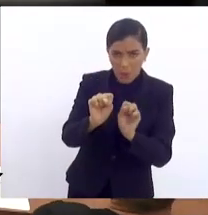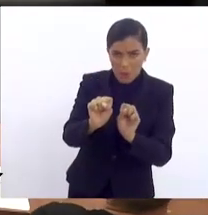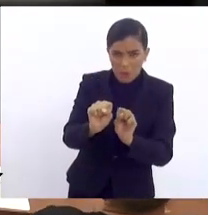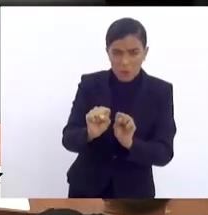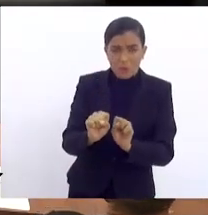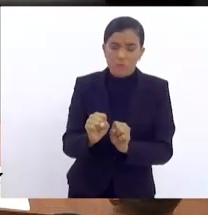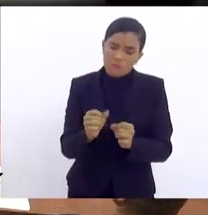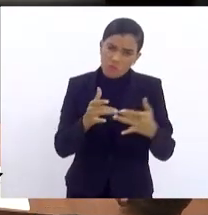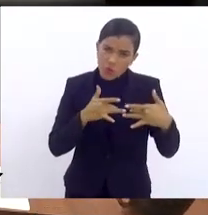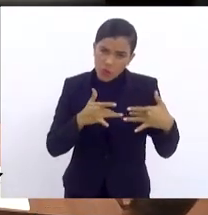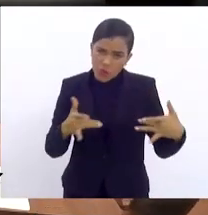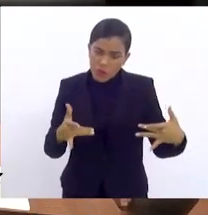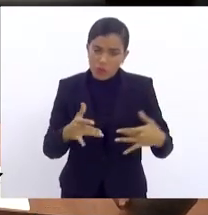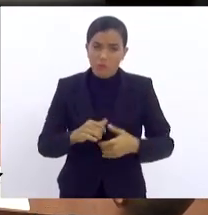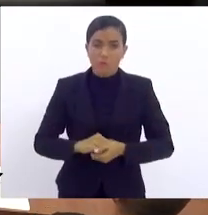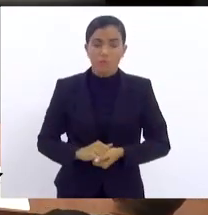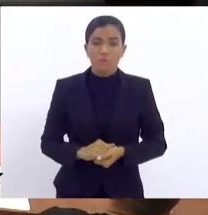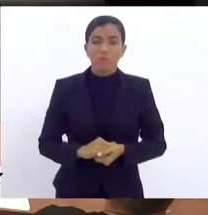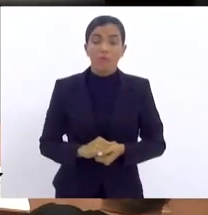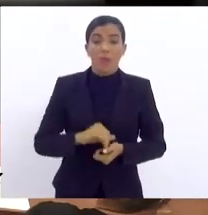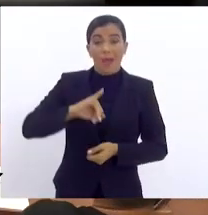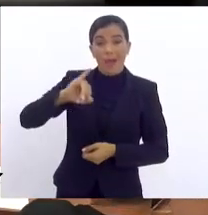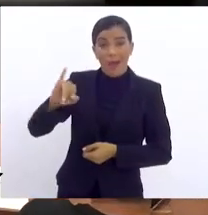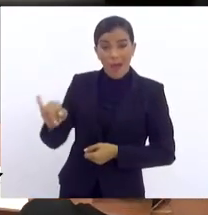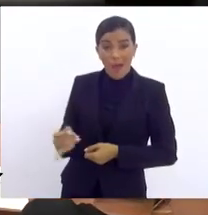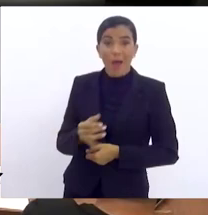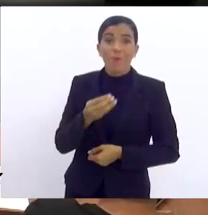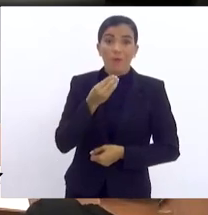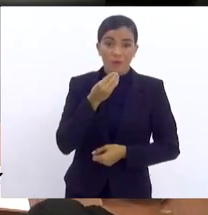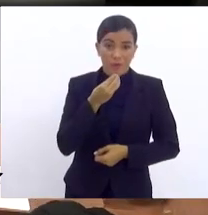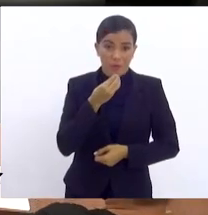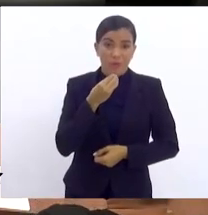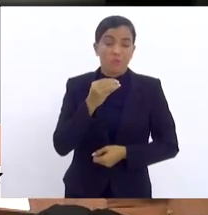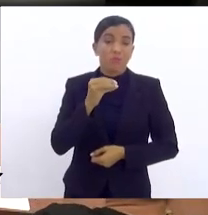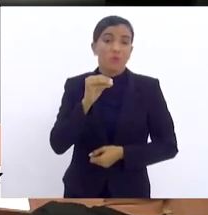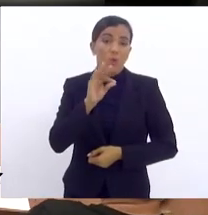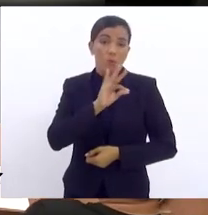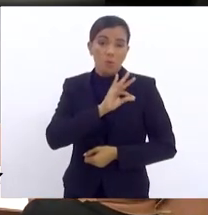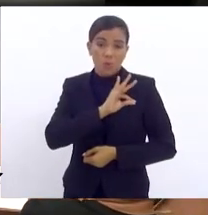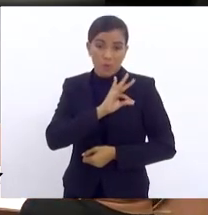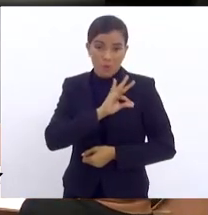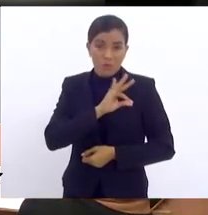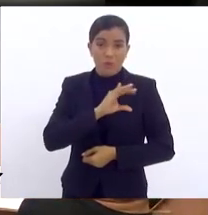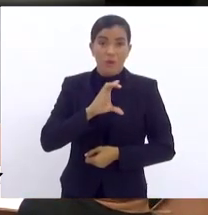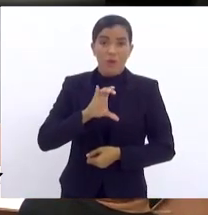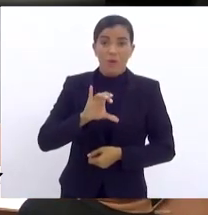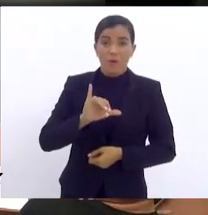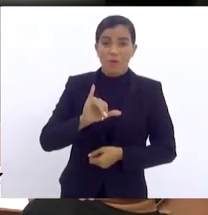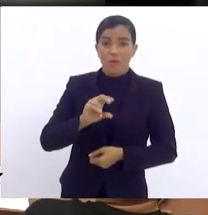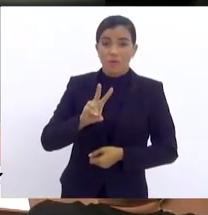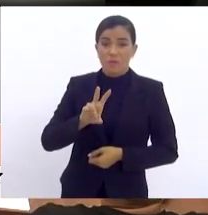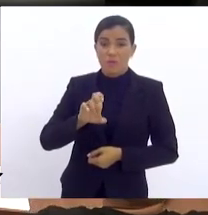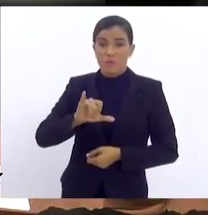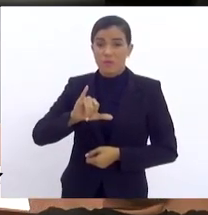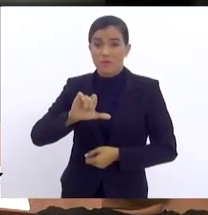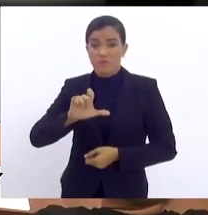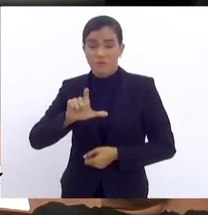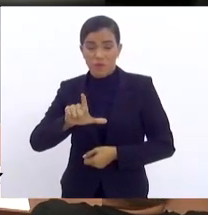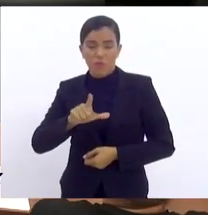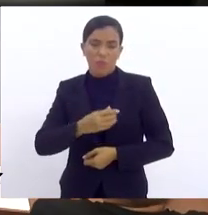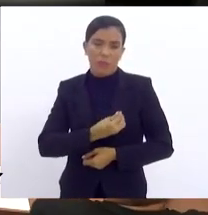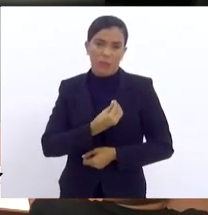gentileza a gente está tendo aproveitando aqui os policiais civis estão aqui a gente tem muitas informações